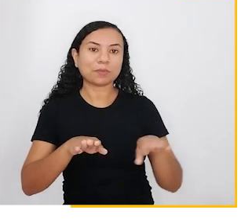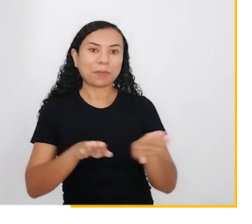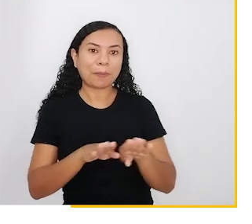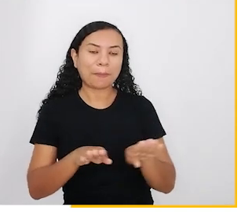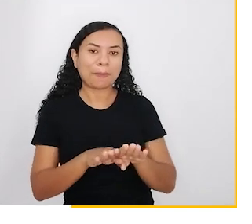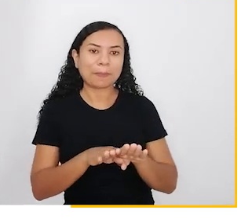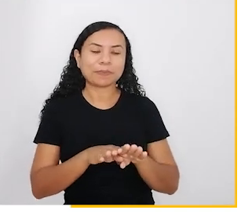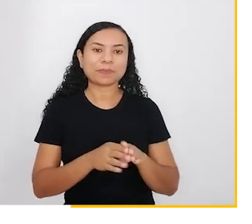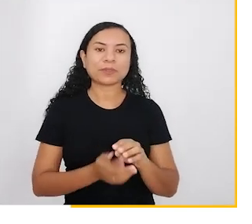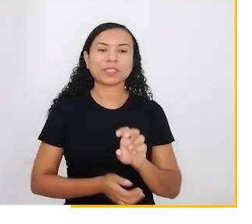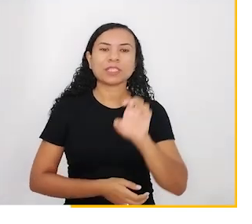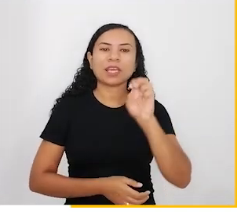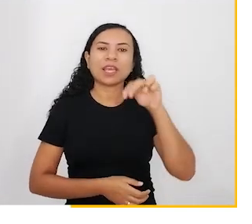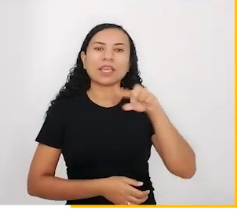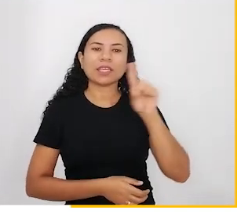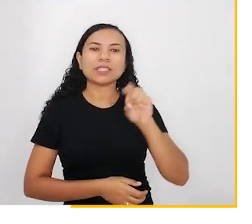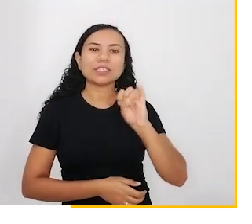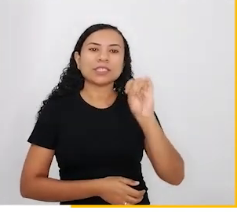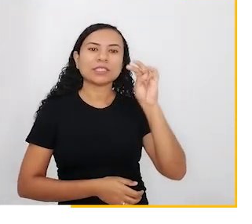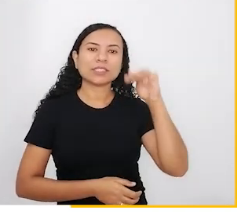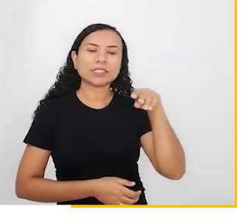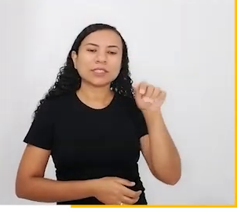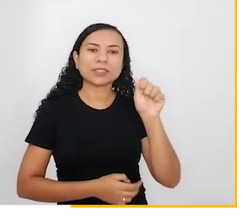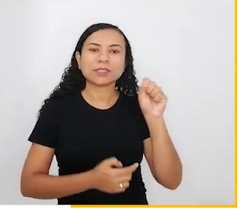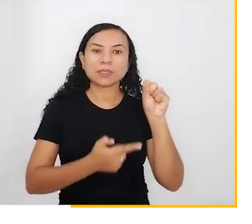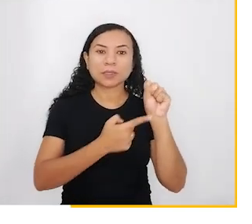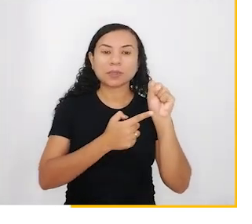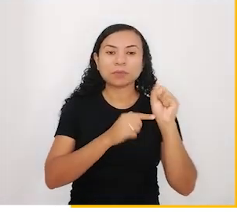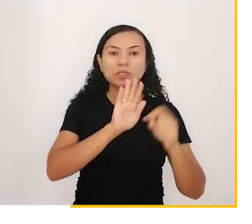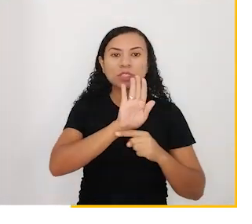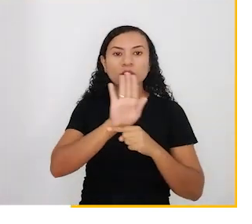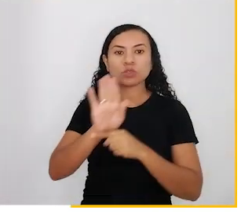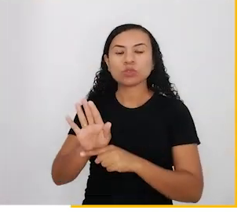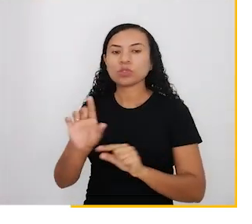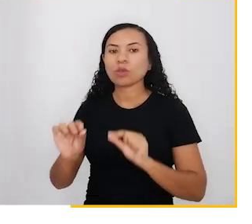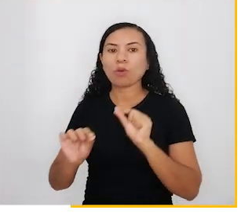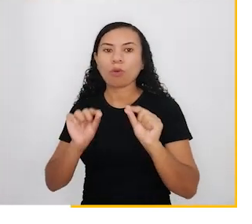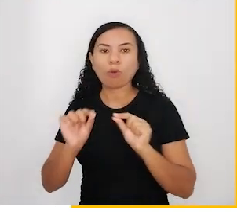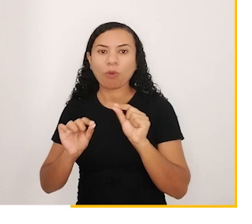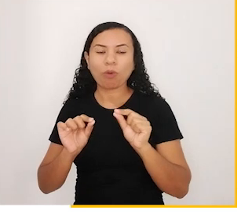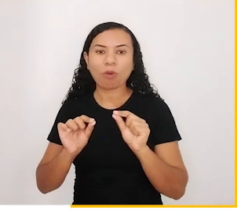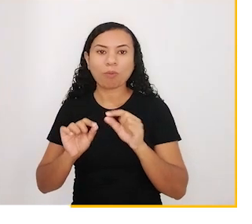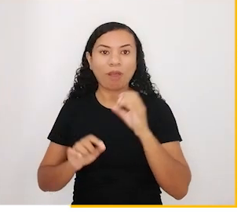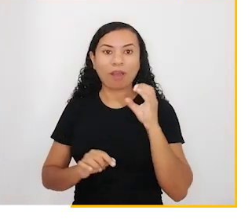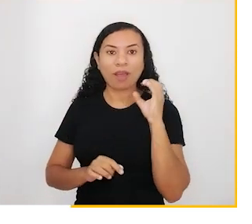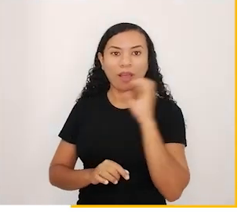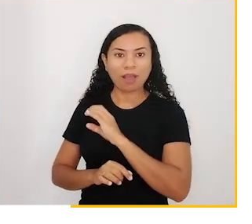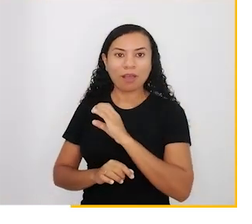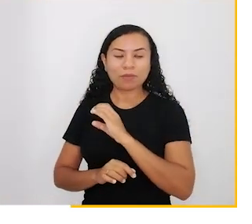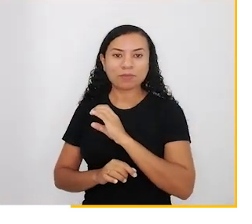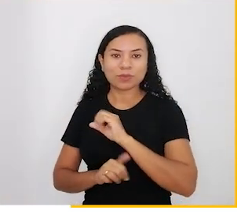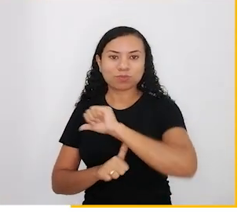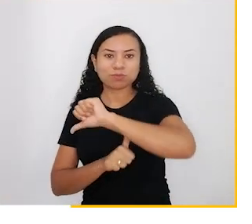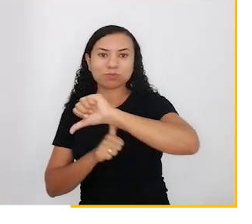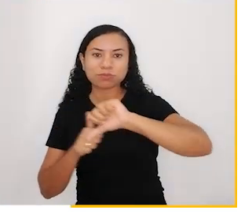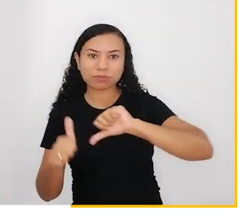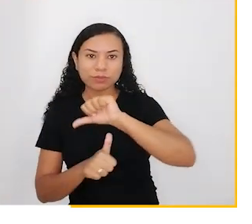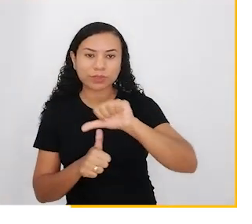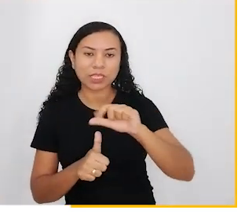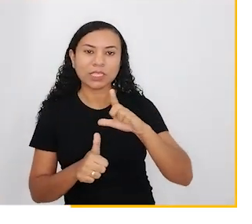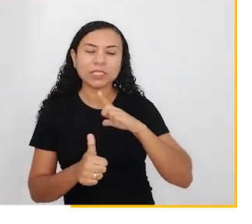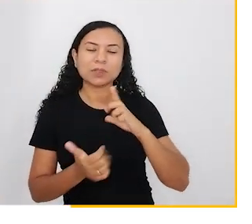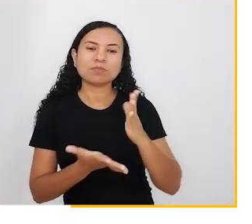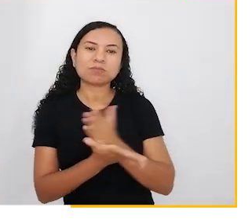algumas enzimas, que são proteínas que aceleram a reação, fazem a conversão de um resíduo em outro. E alguns resíduos são de